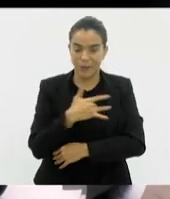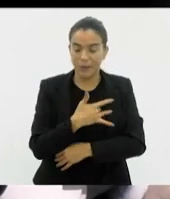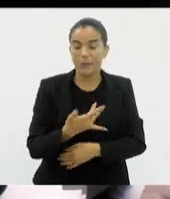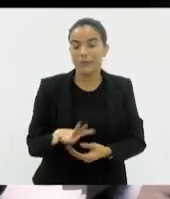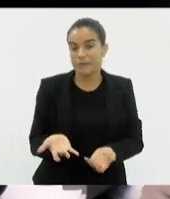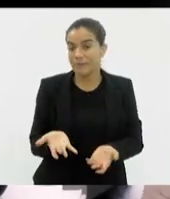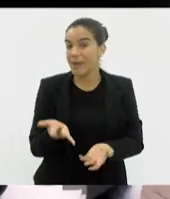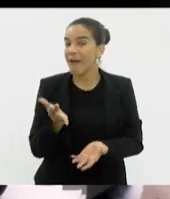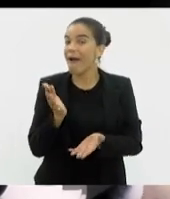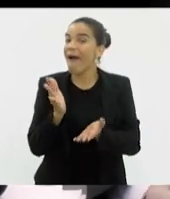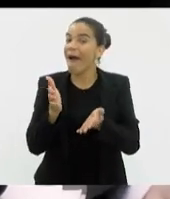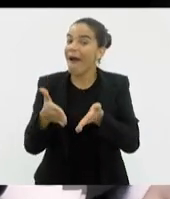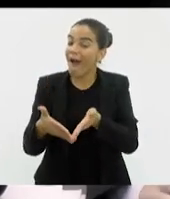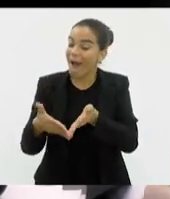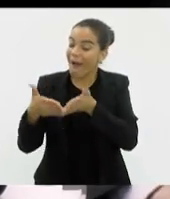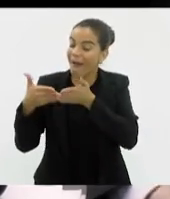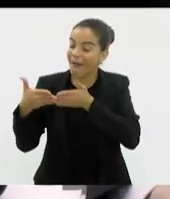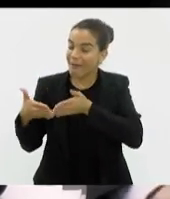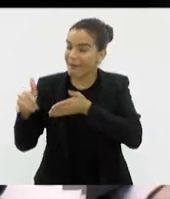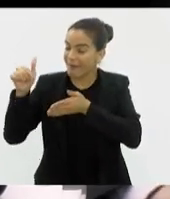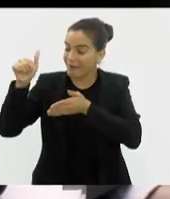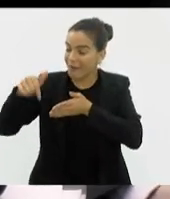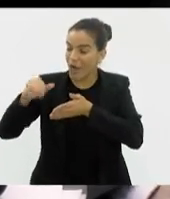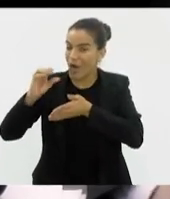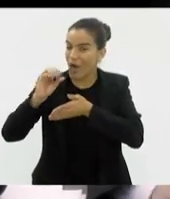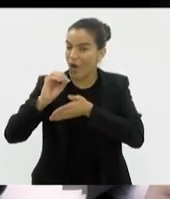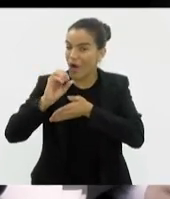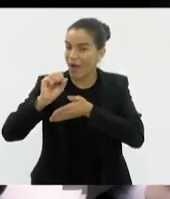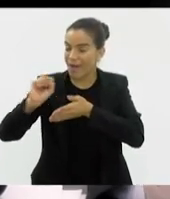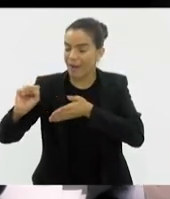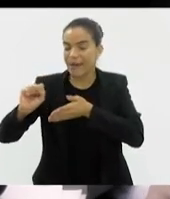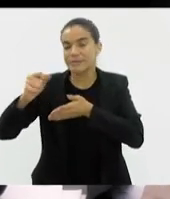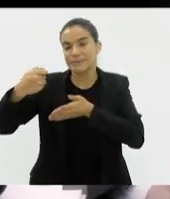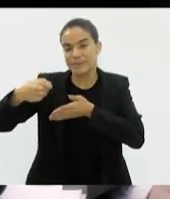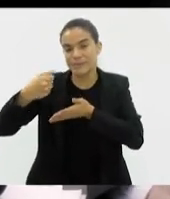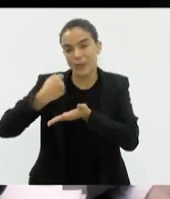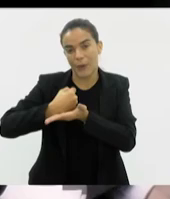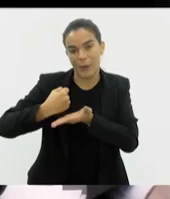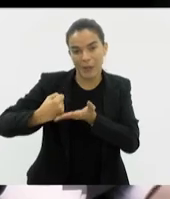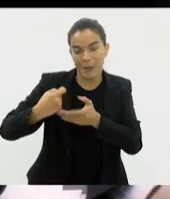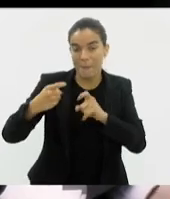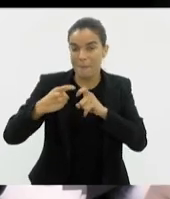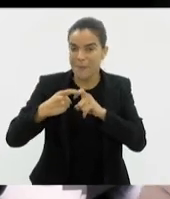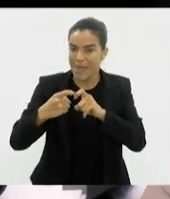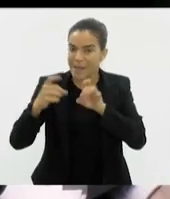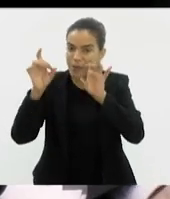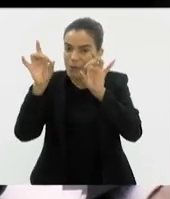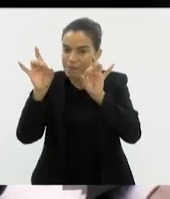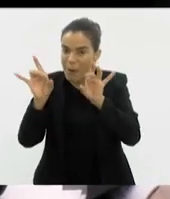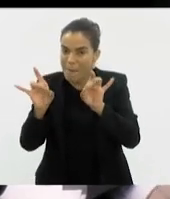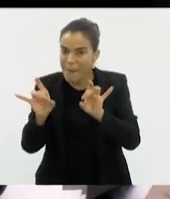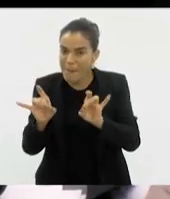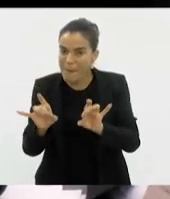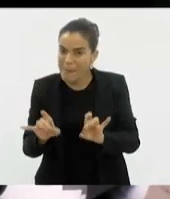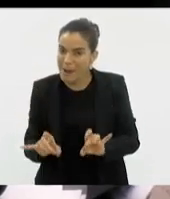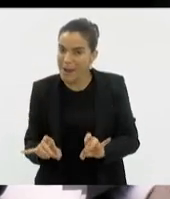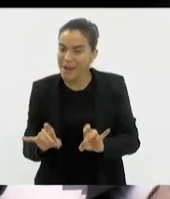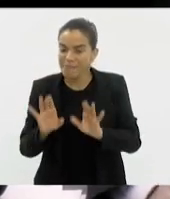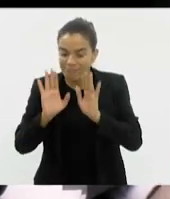nesse caso, as OS têm que contratar o médico especialista. Perfeito.